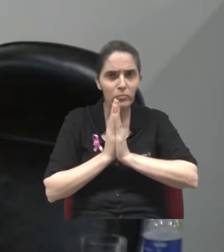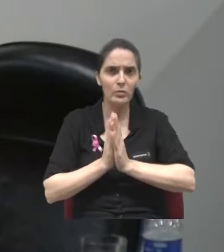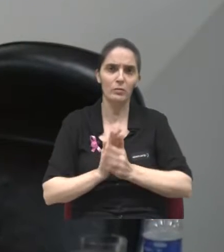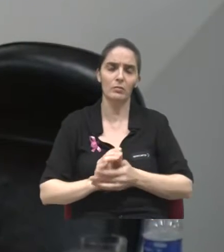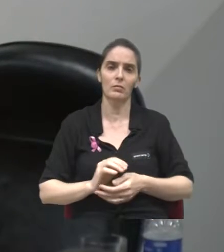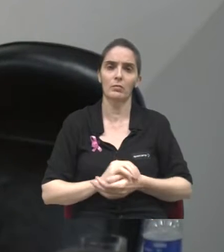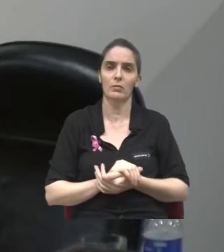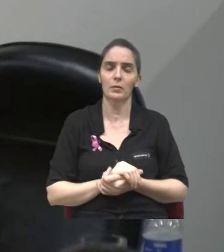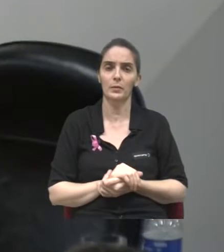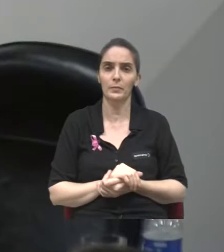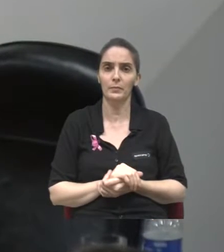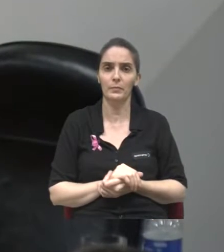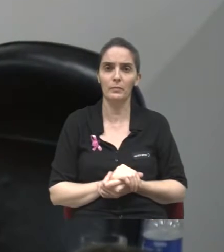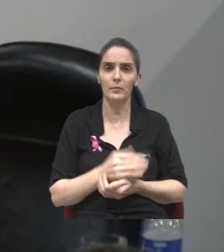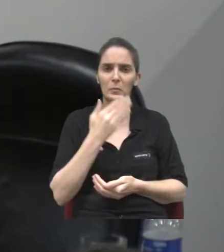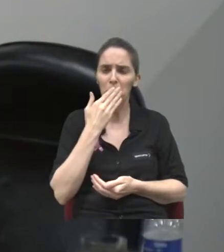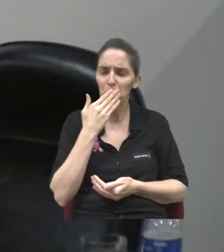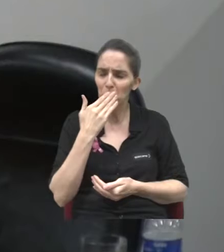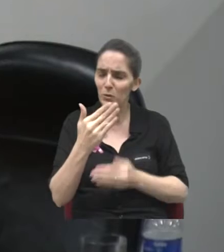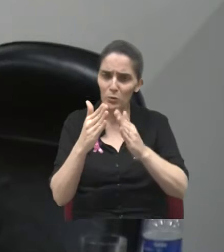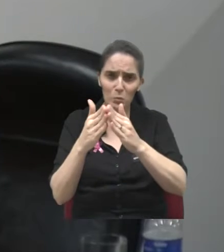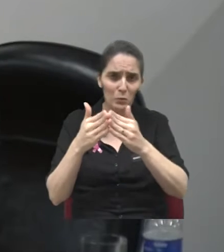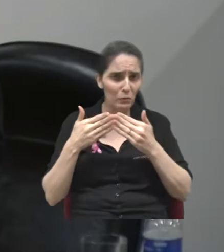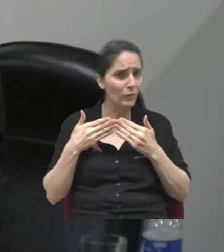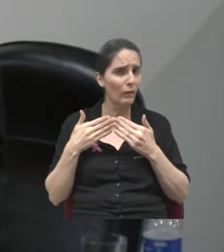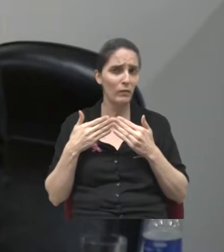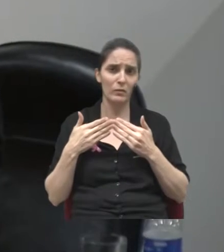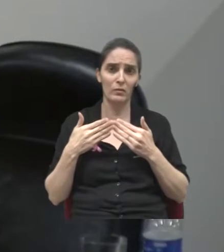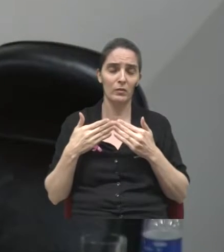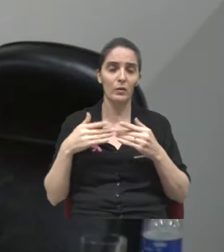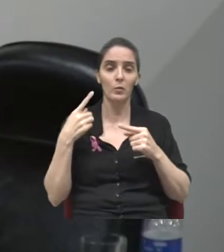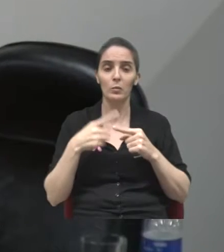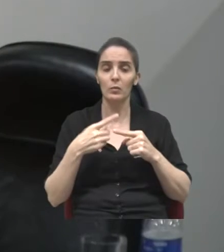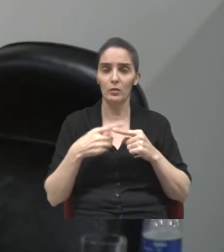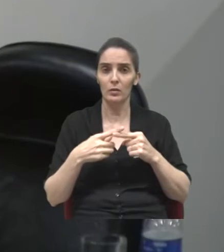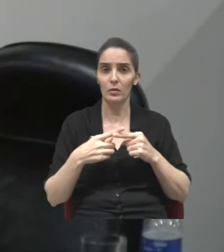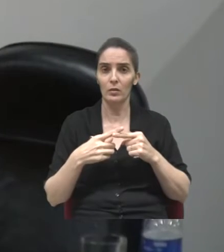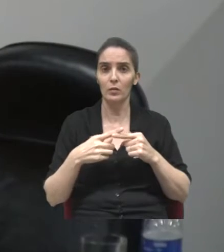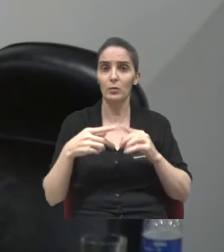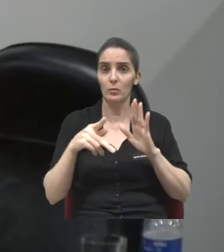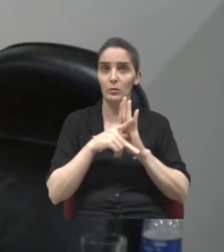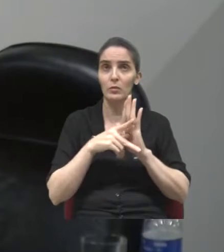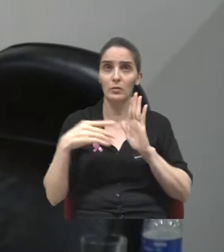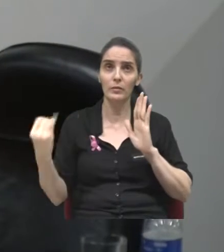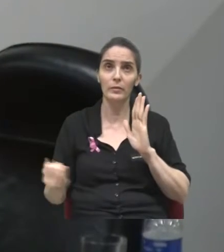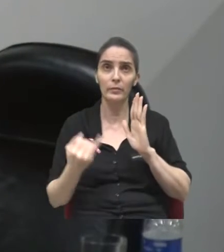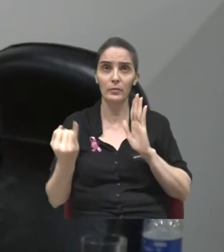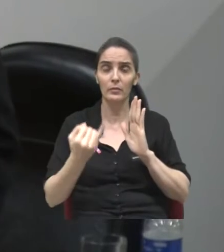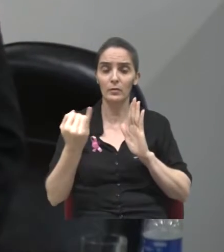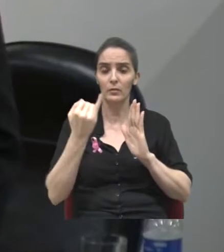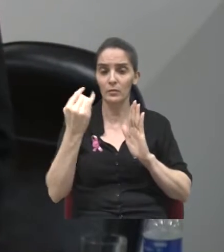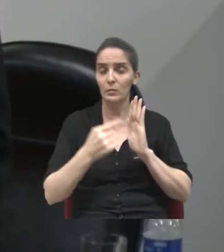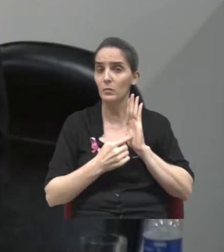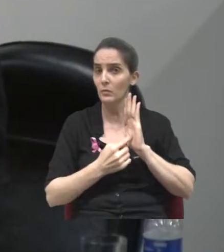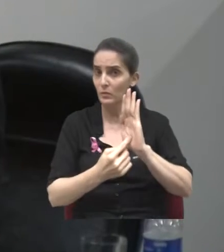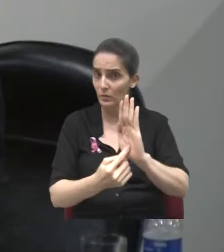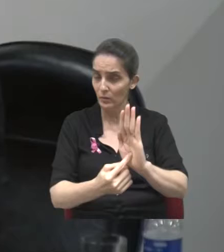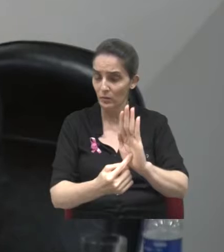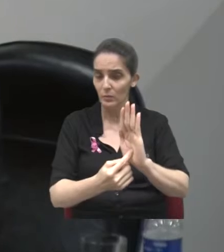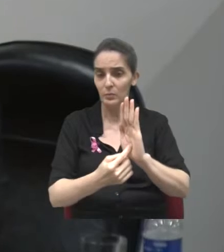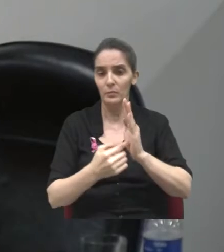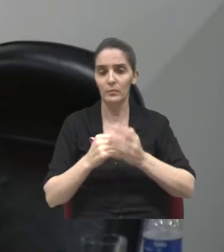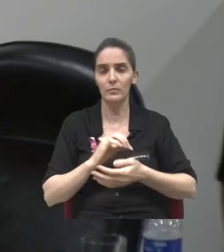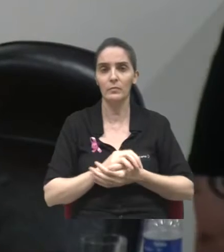dos importantes projetos que vêm sendo apresentados aqui recentemente nessa casa, que